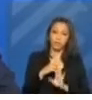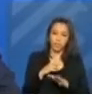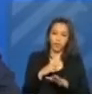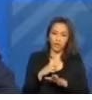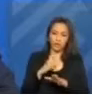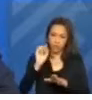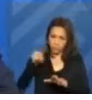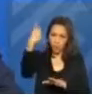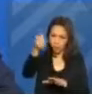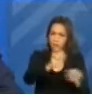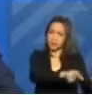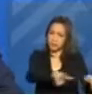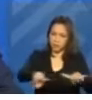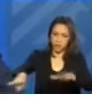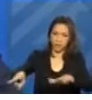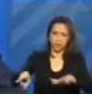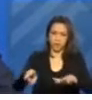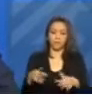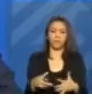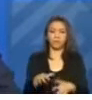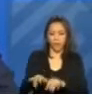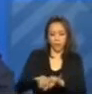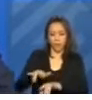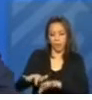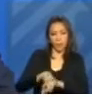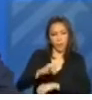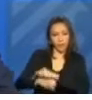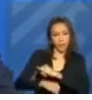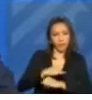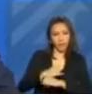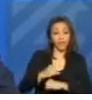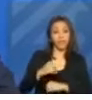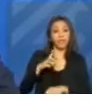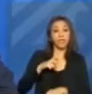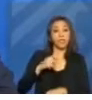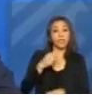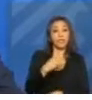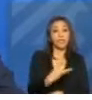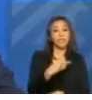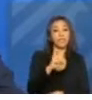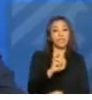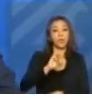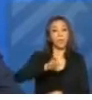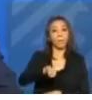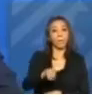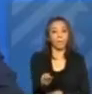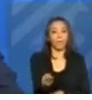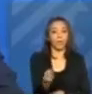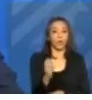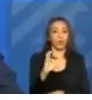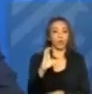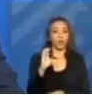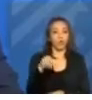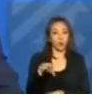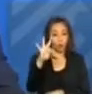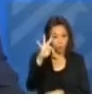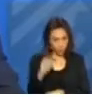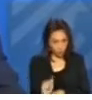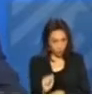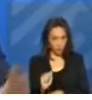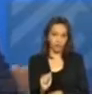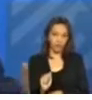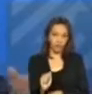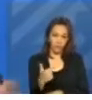semana que vem ter as 35 milhões de contas digitais. Então, provavelmente, não